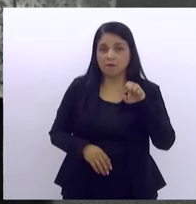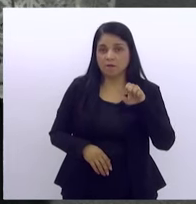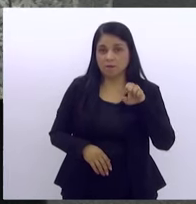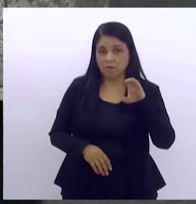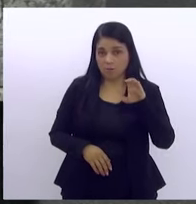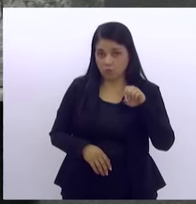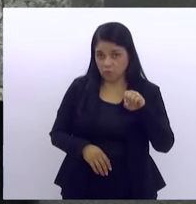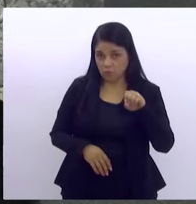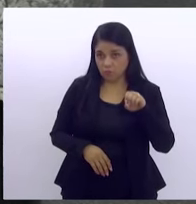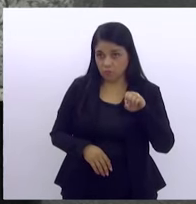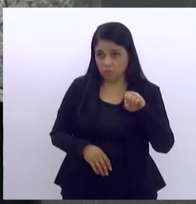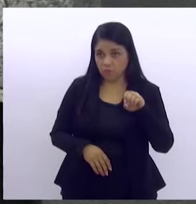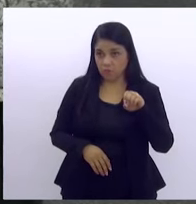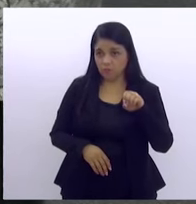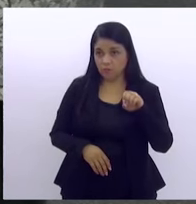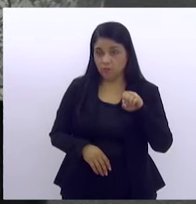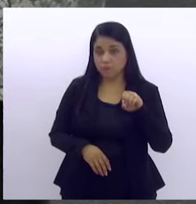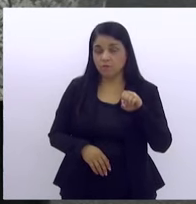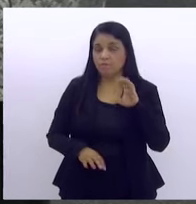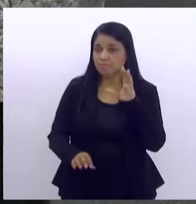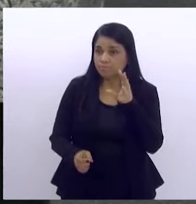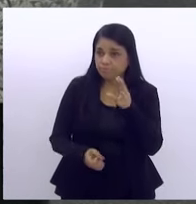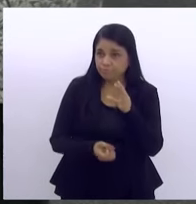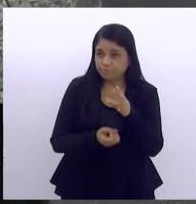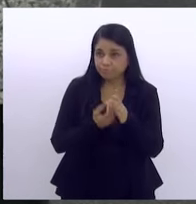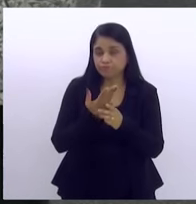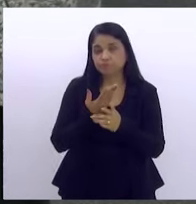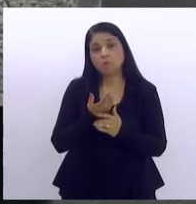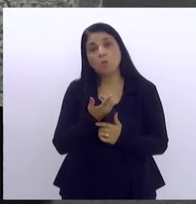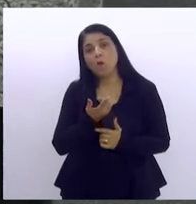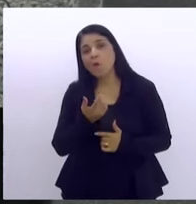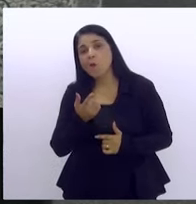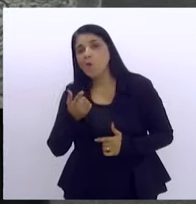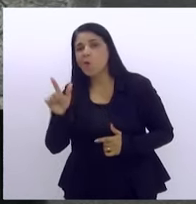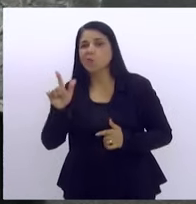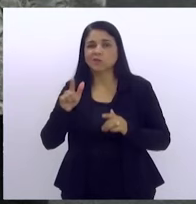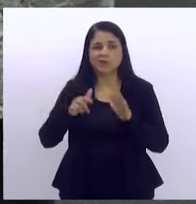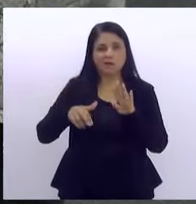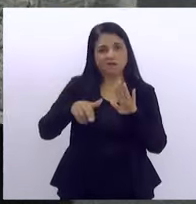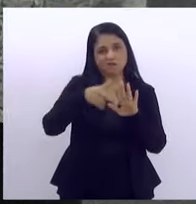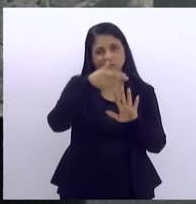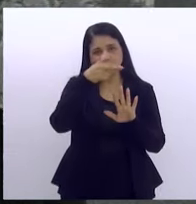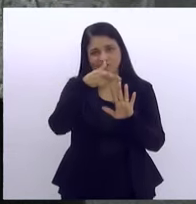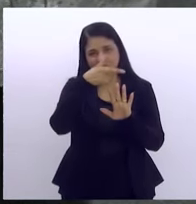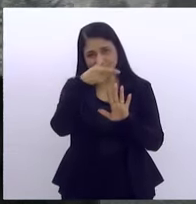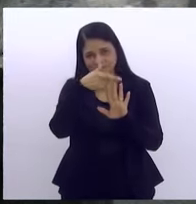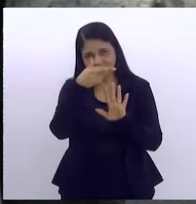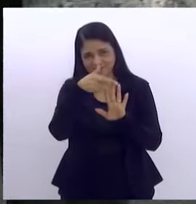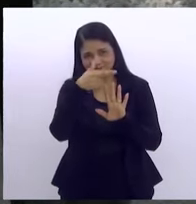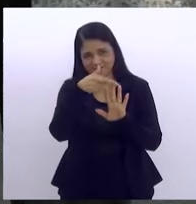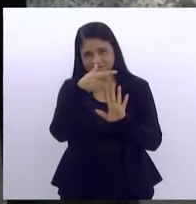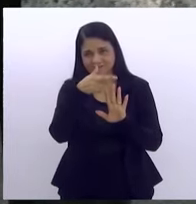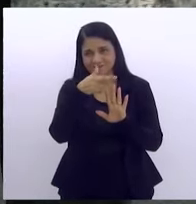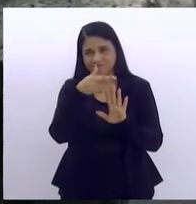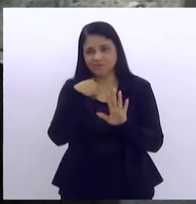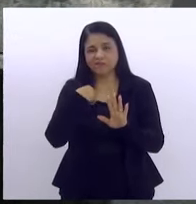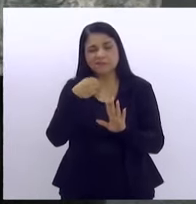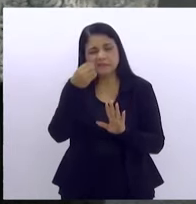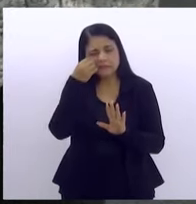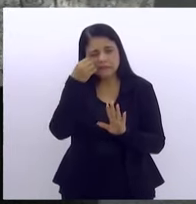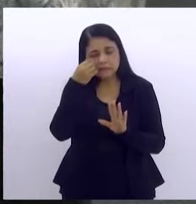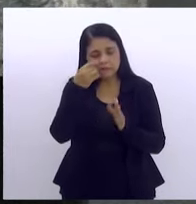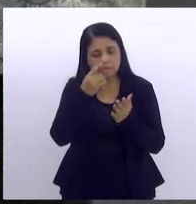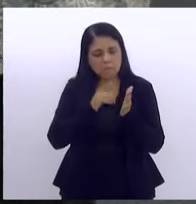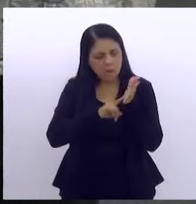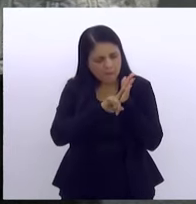o GAECO, ele está criado por uma outra resolução, que eu estou tentando aqui pegar,